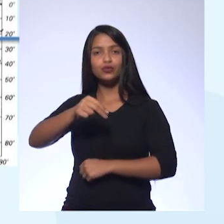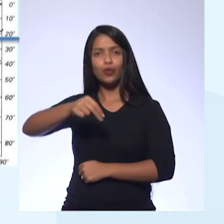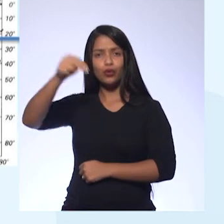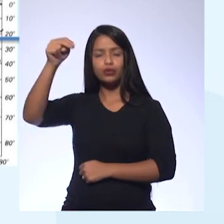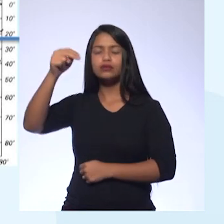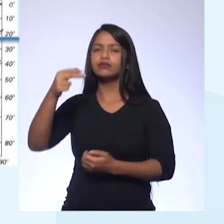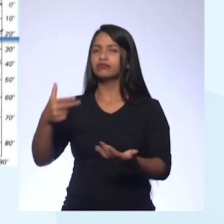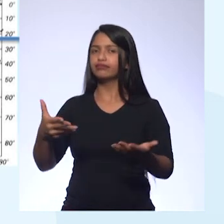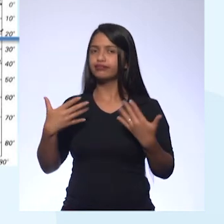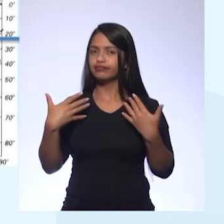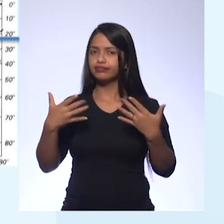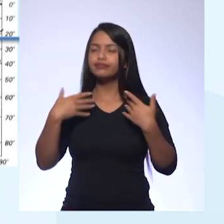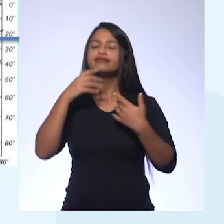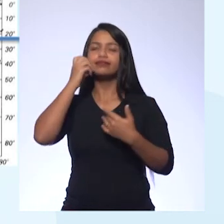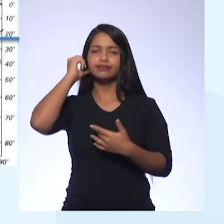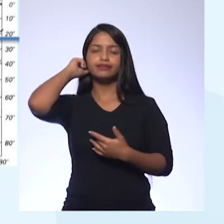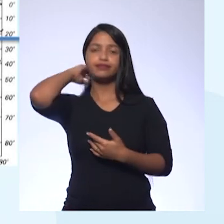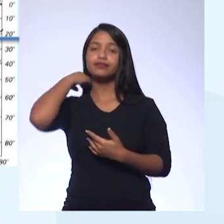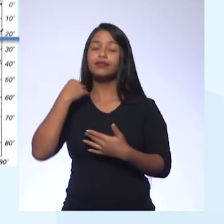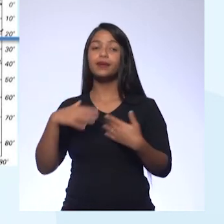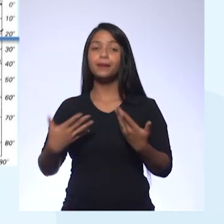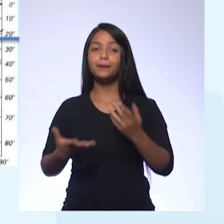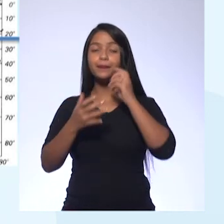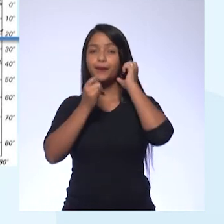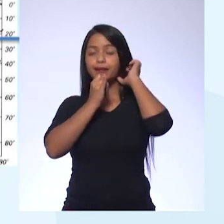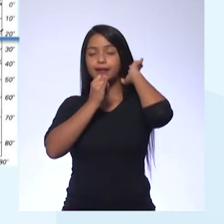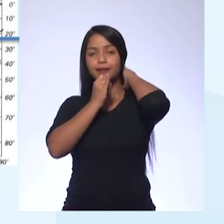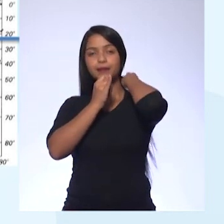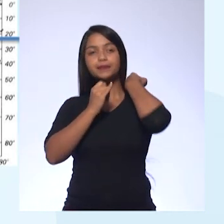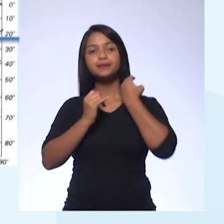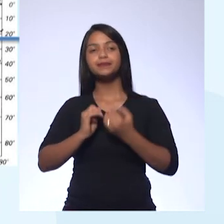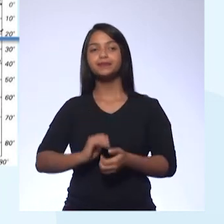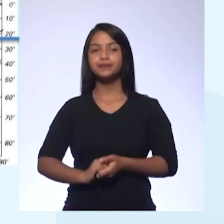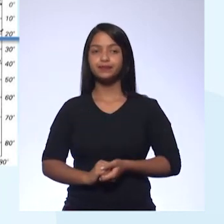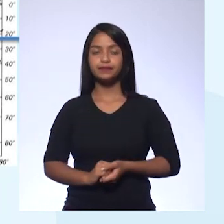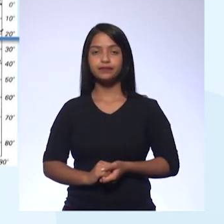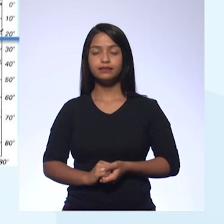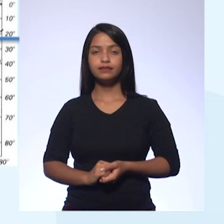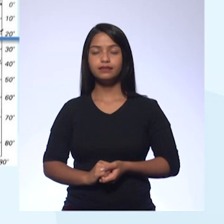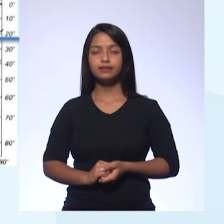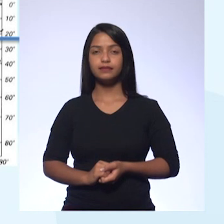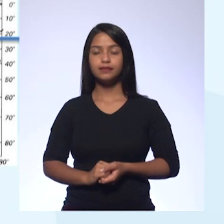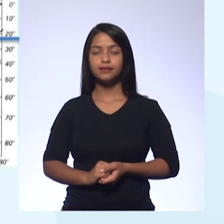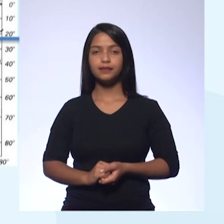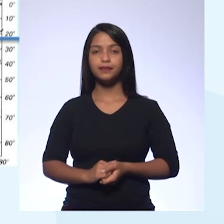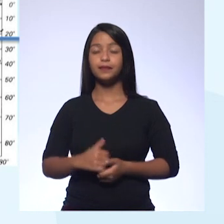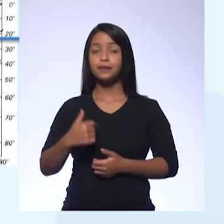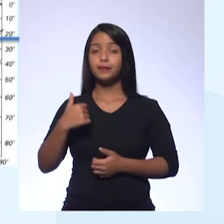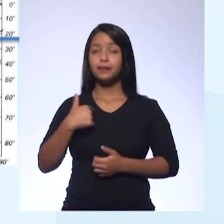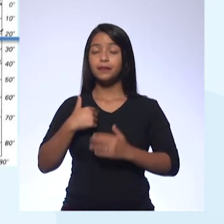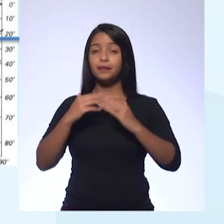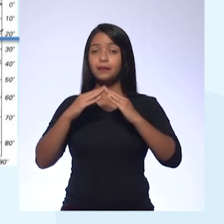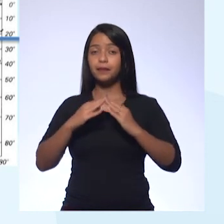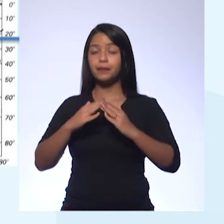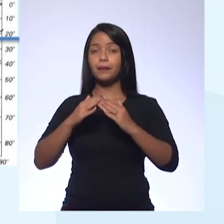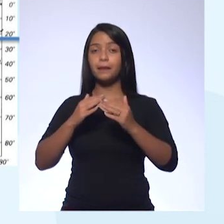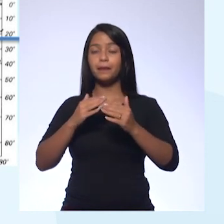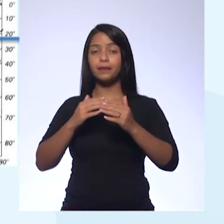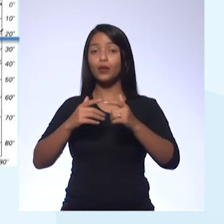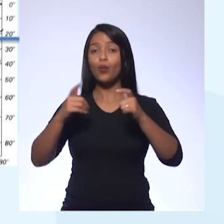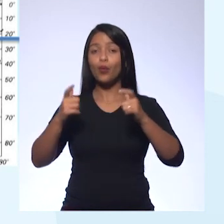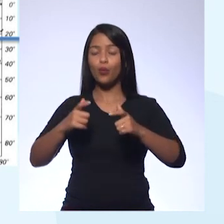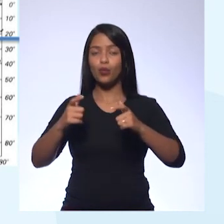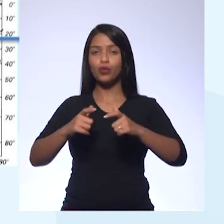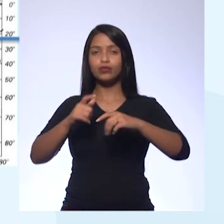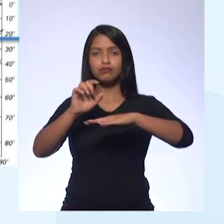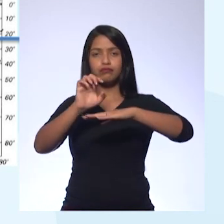e tal. Se eu estou numa região mais próximo do trópico ou abaixo do